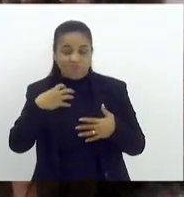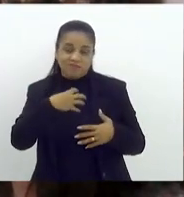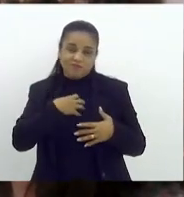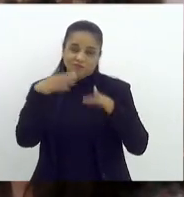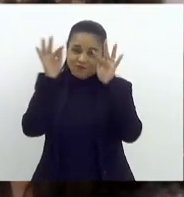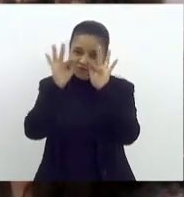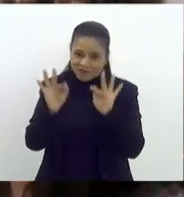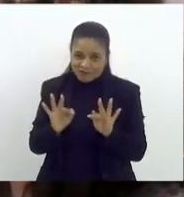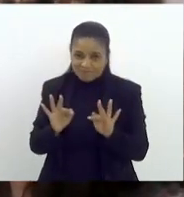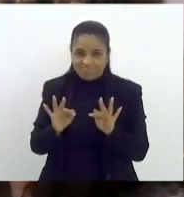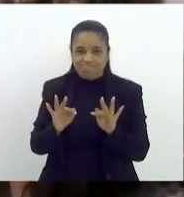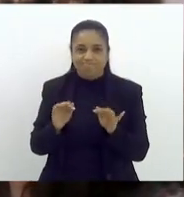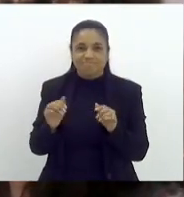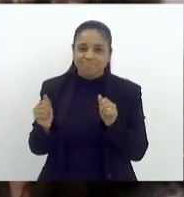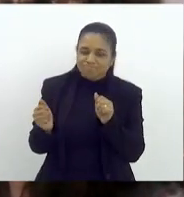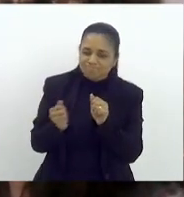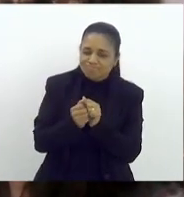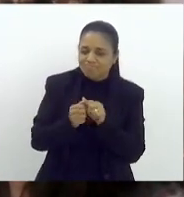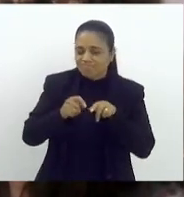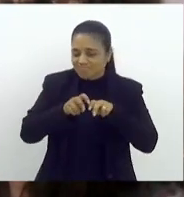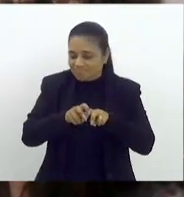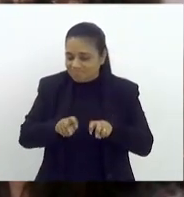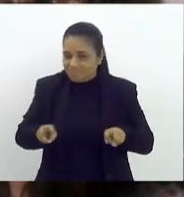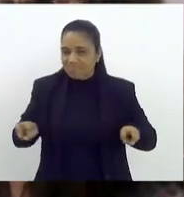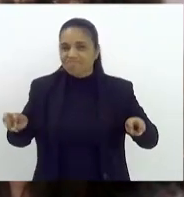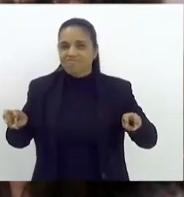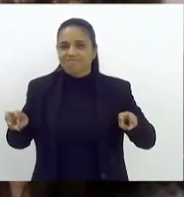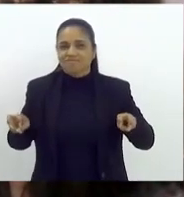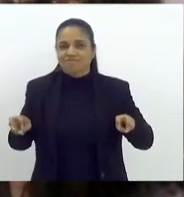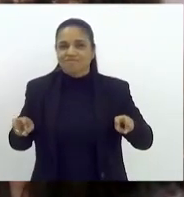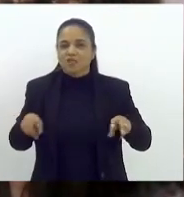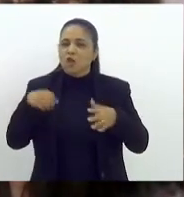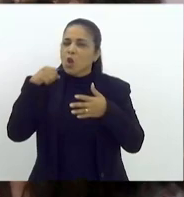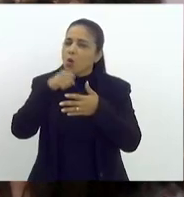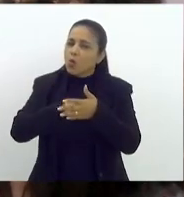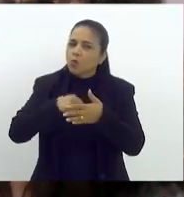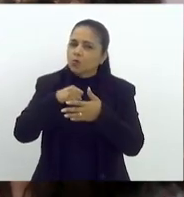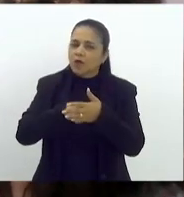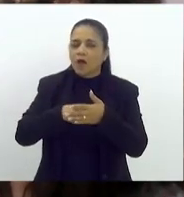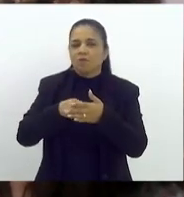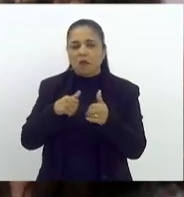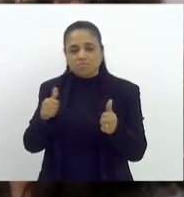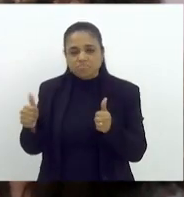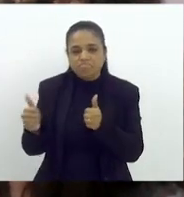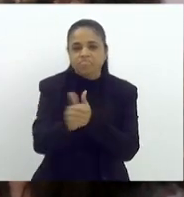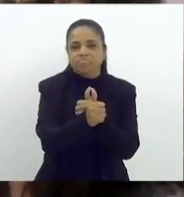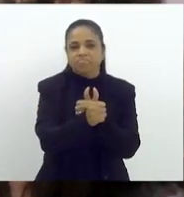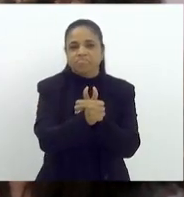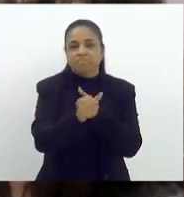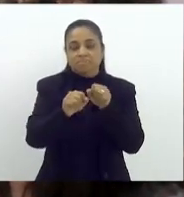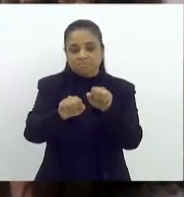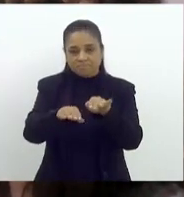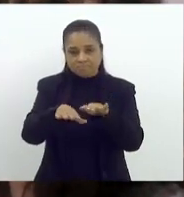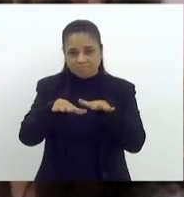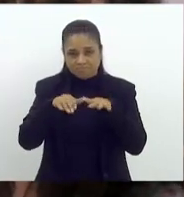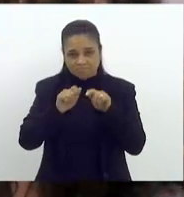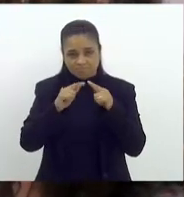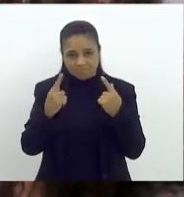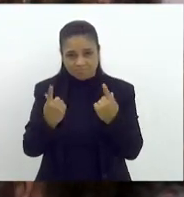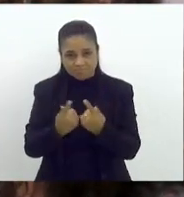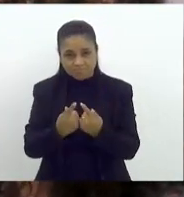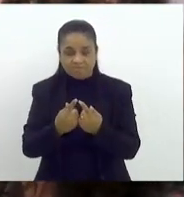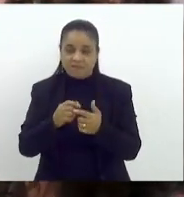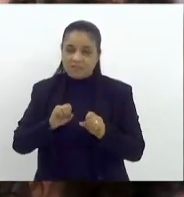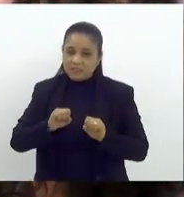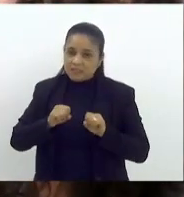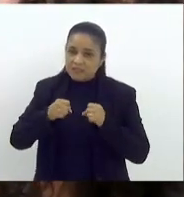Dani de tá compondo essa mesa e compor e lutar para que a frente é parlamentar em defesa do